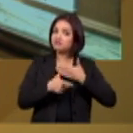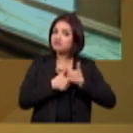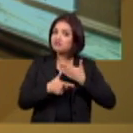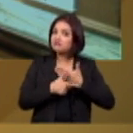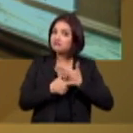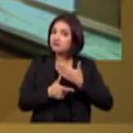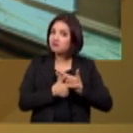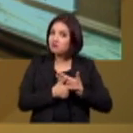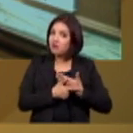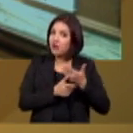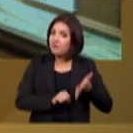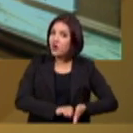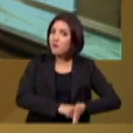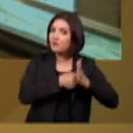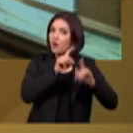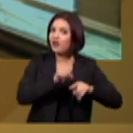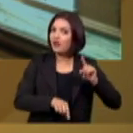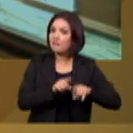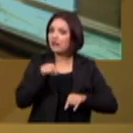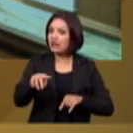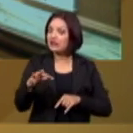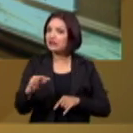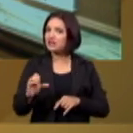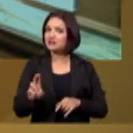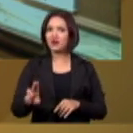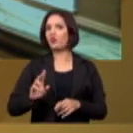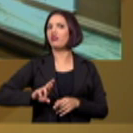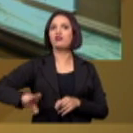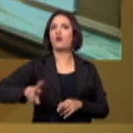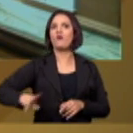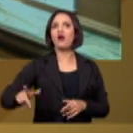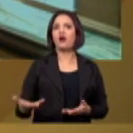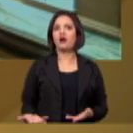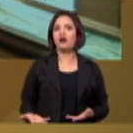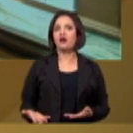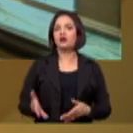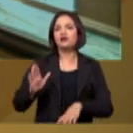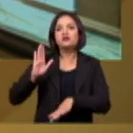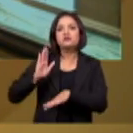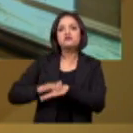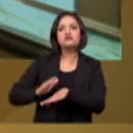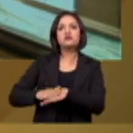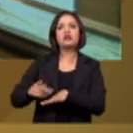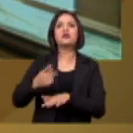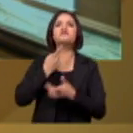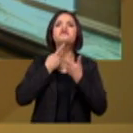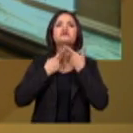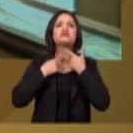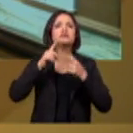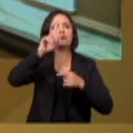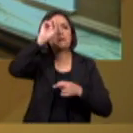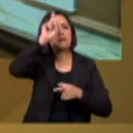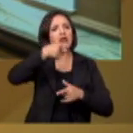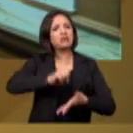o gato próximo estado de autoexecutoriedade os